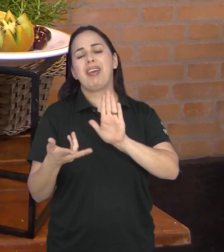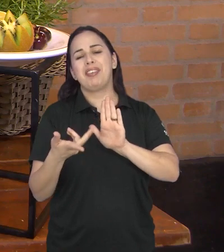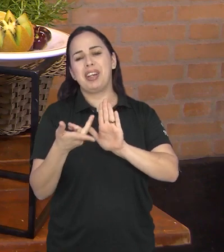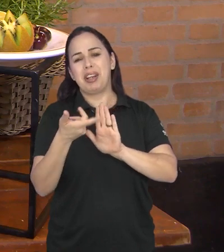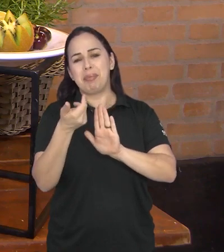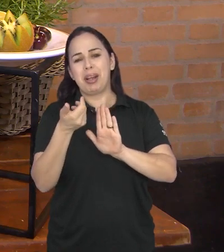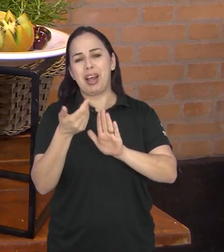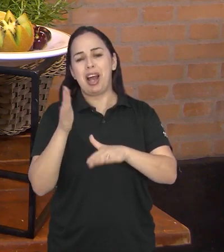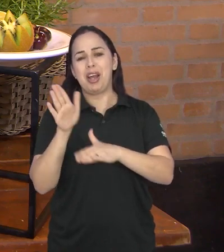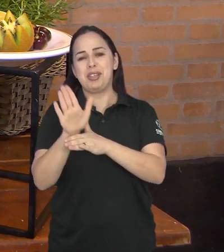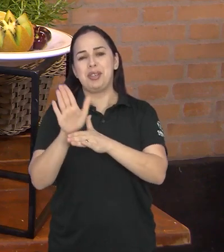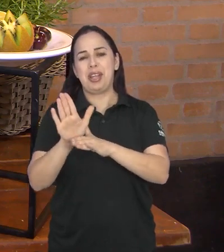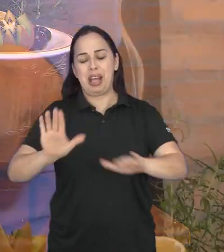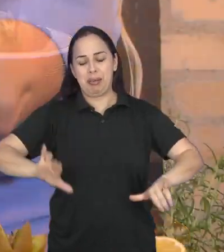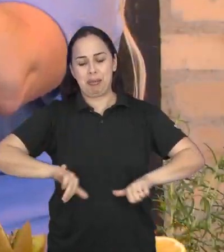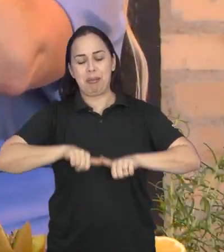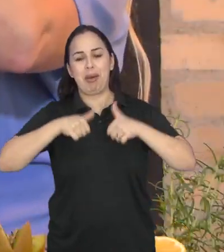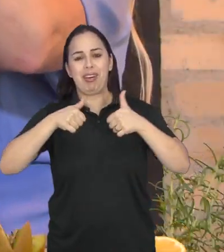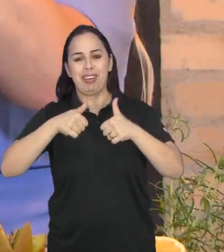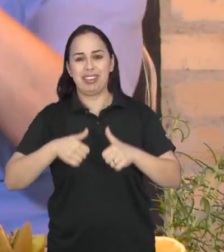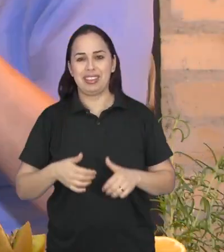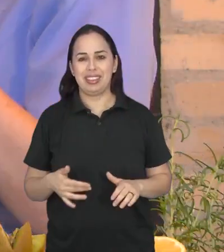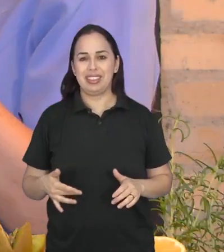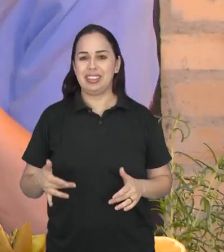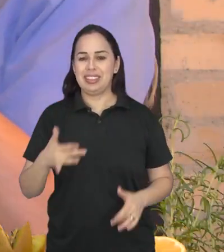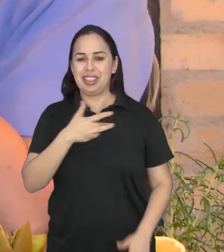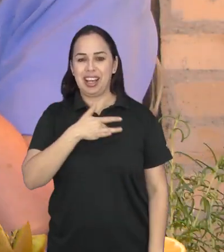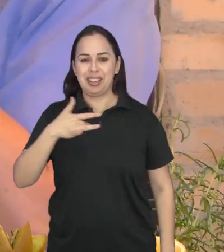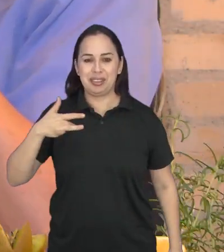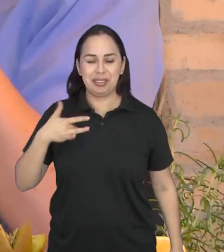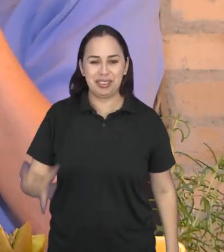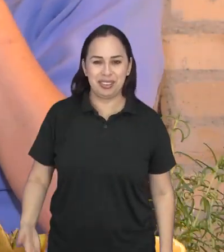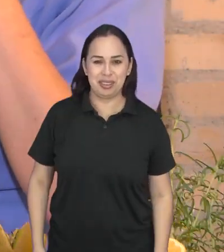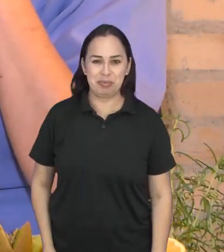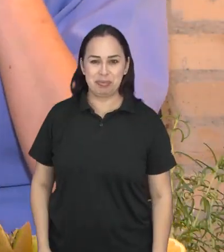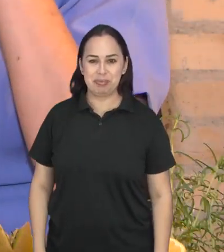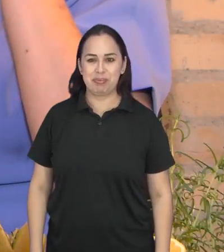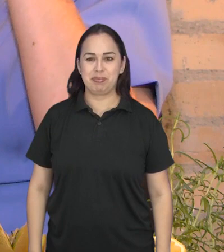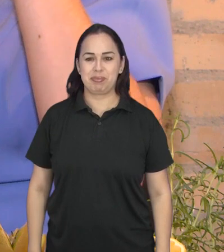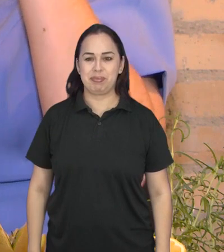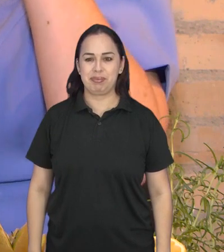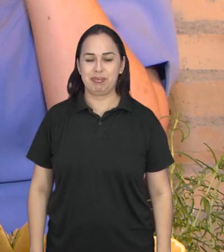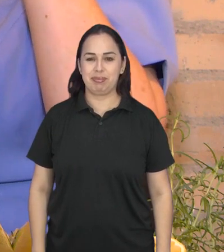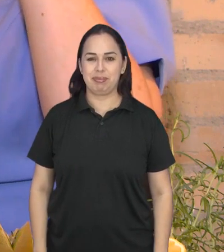infalível para curar a ressaca. Saúde! Saúde.